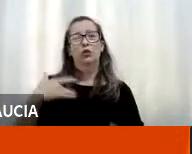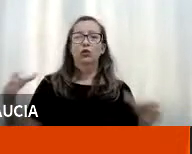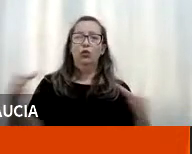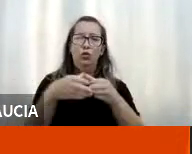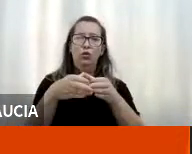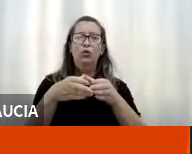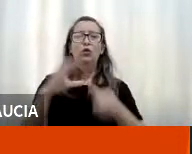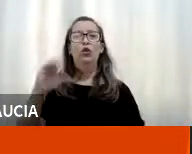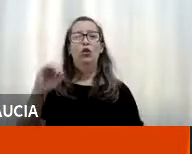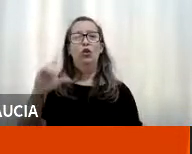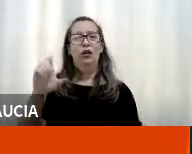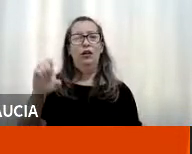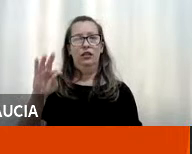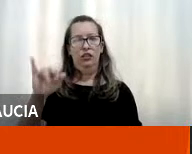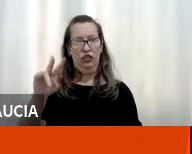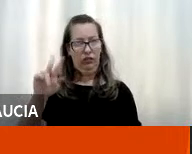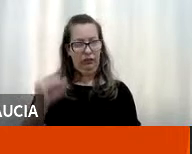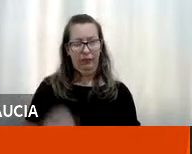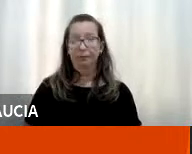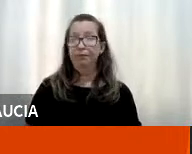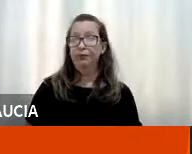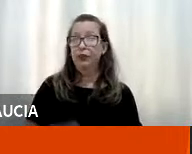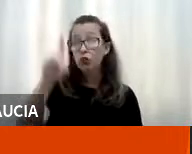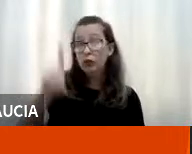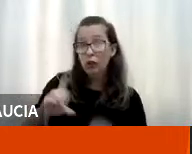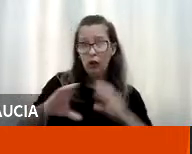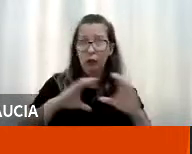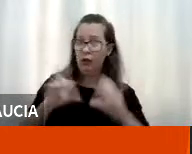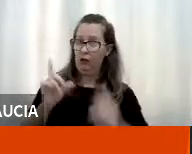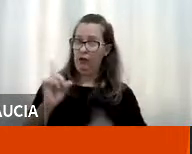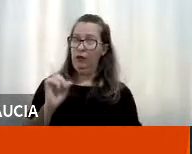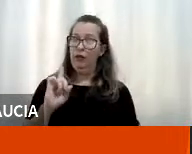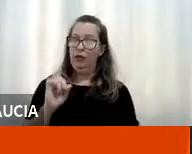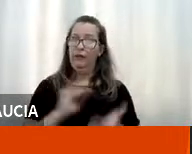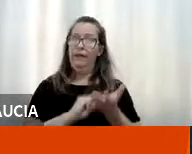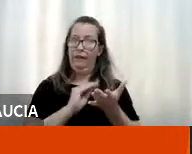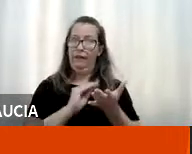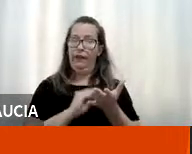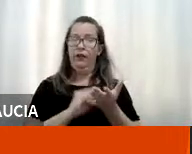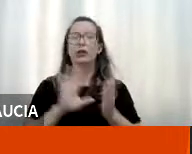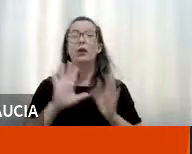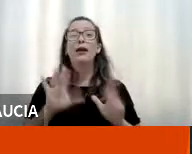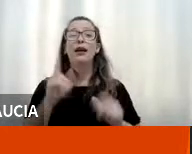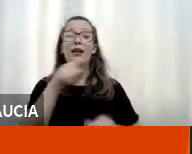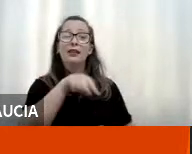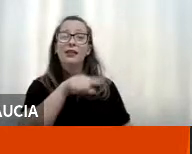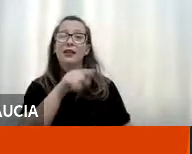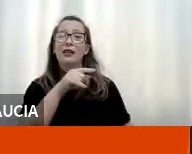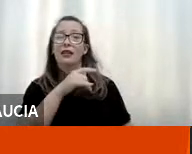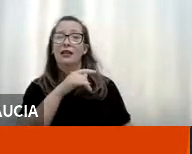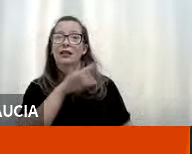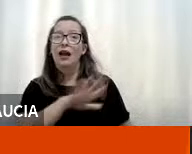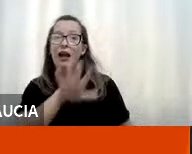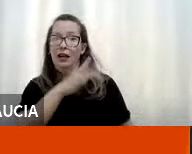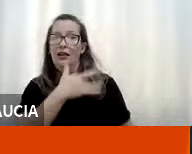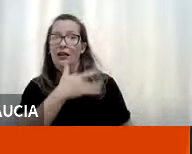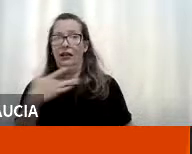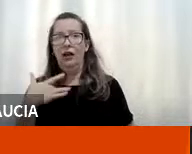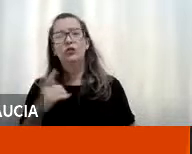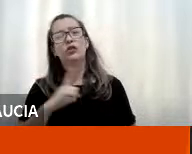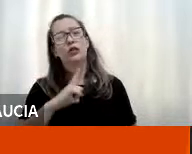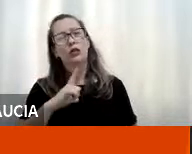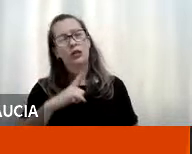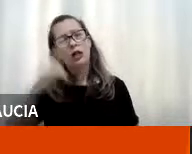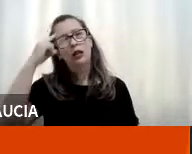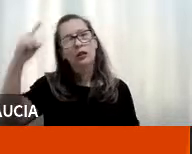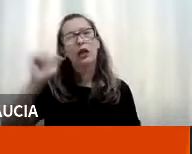O direito à comunicação, nem tanto. Na saúde, ele ainda é frequentemente reduzido a uma ideia do